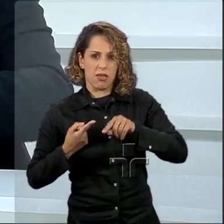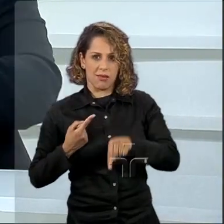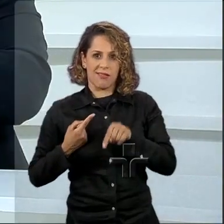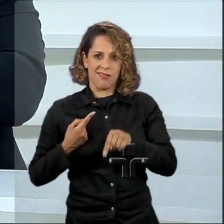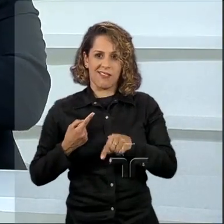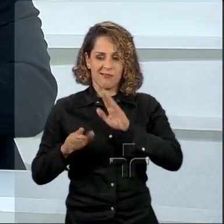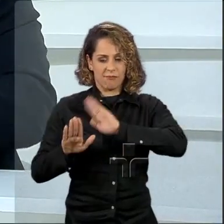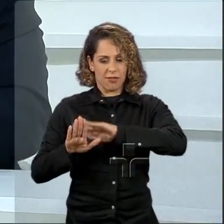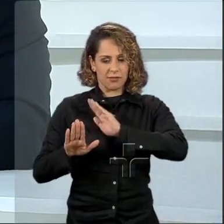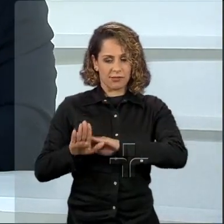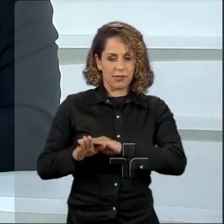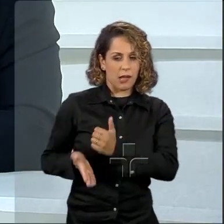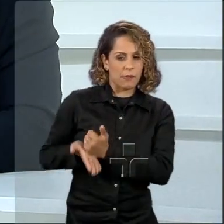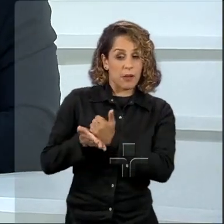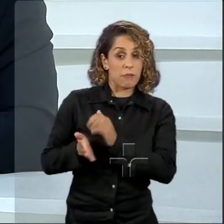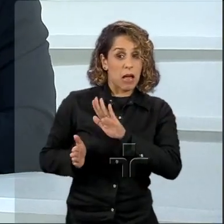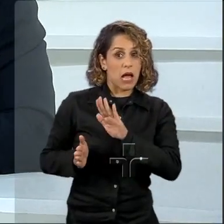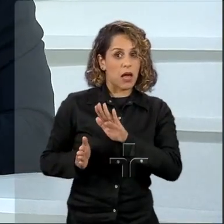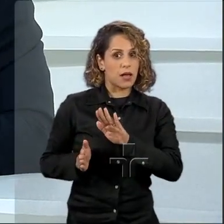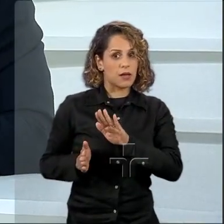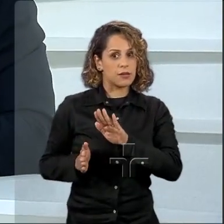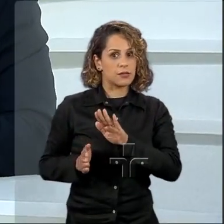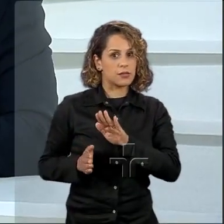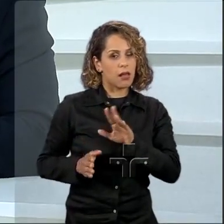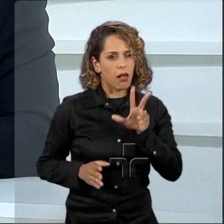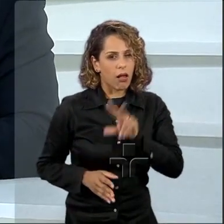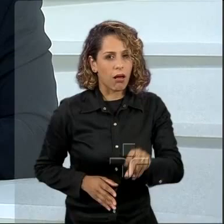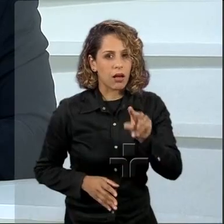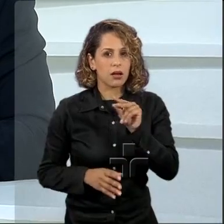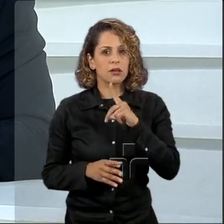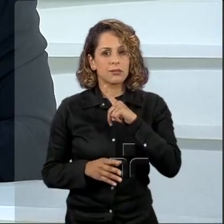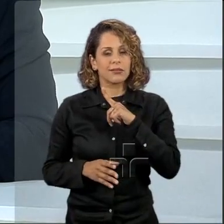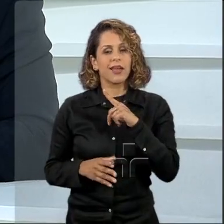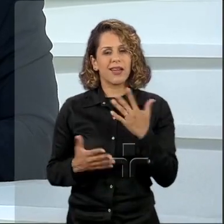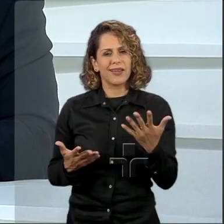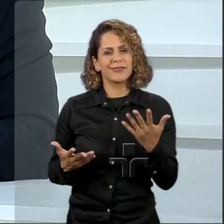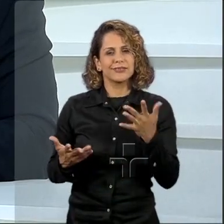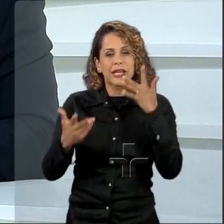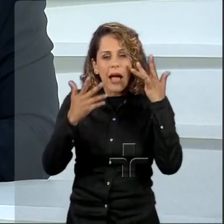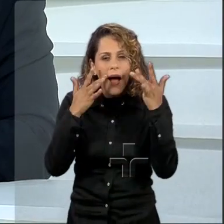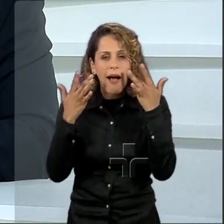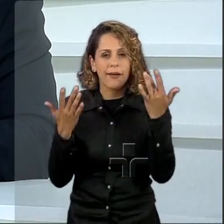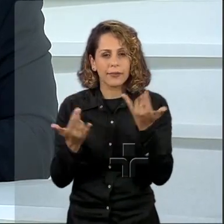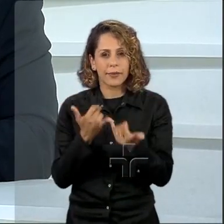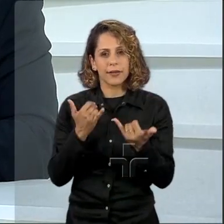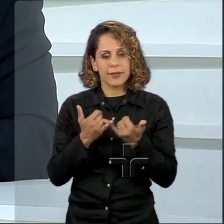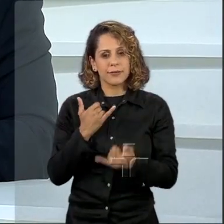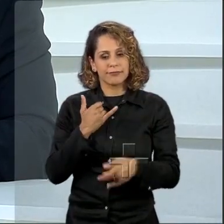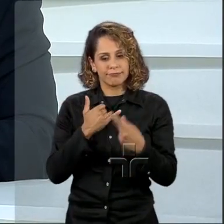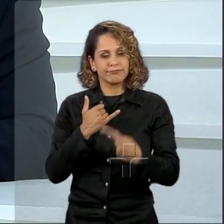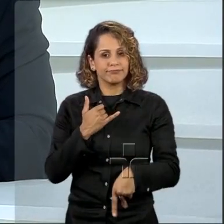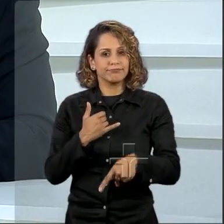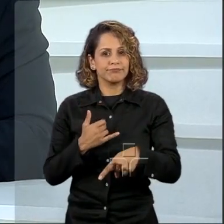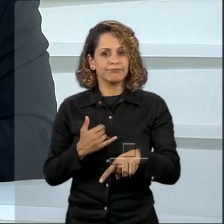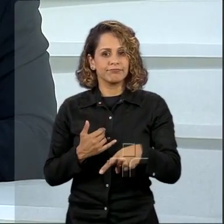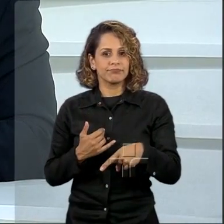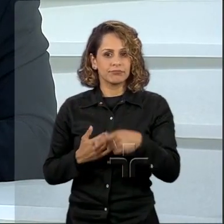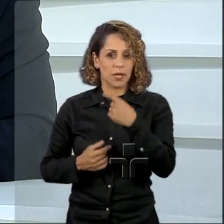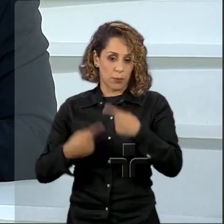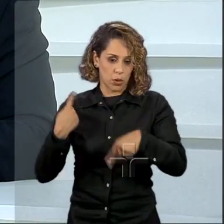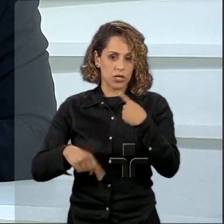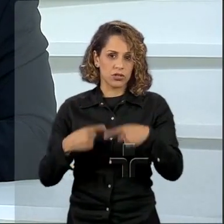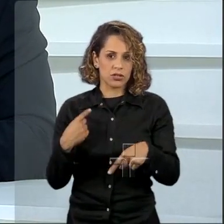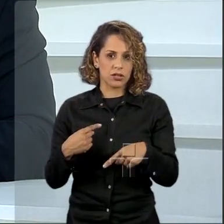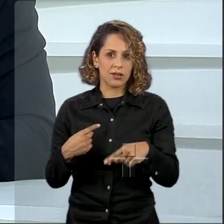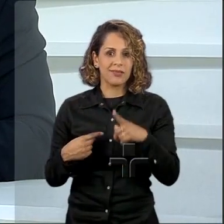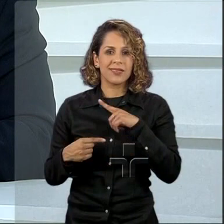a proteção dos colegas que se envolvem com malfeitos, coisas do tipo. Por uma contestação do sistema, naquela parte do sistema